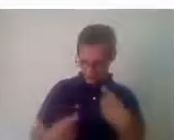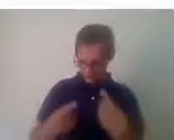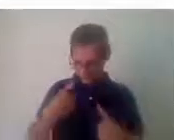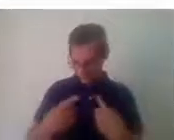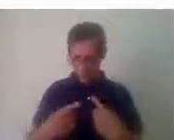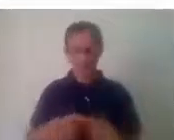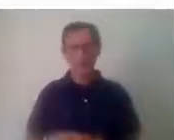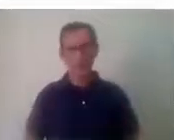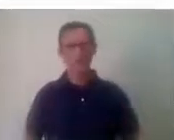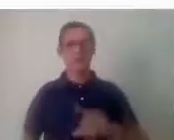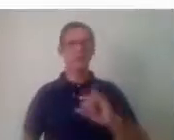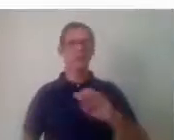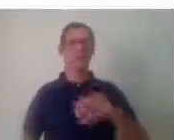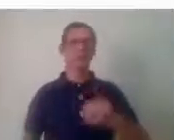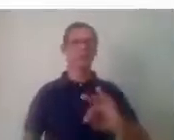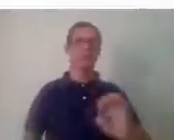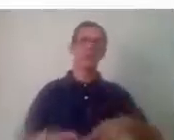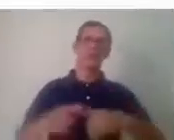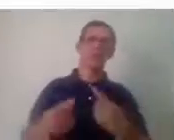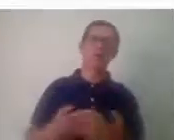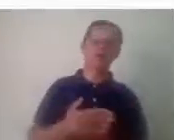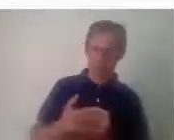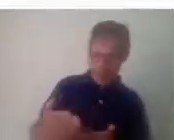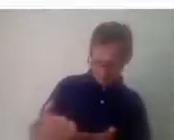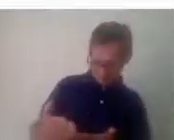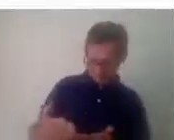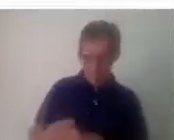os limites, tá? Começa assim,